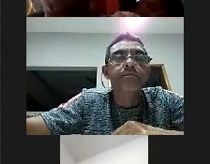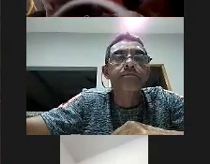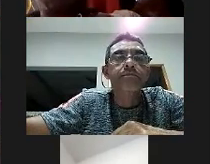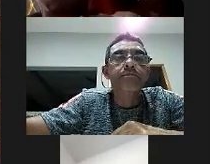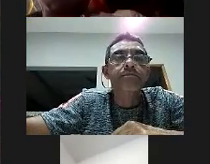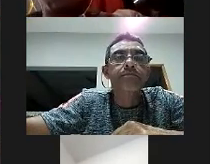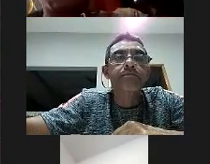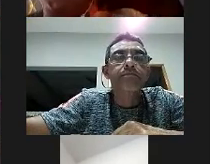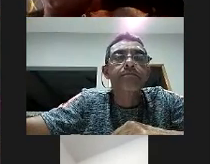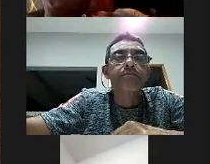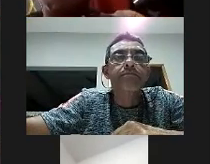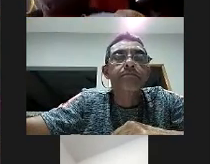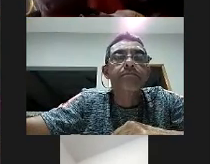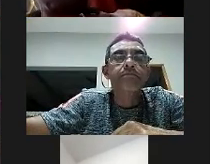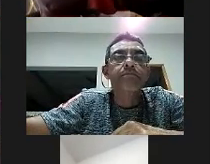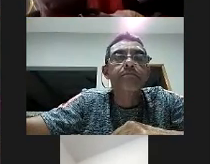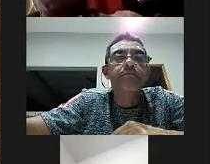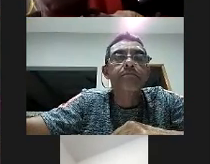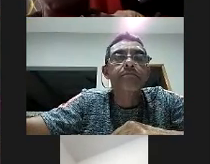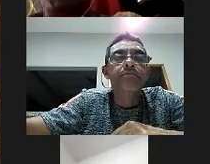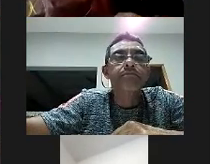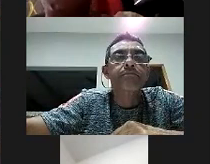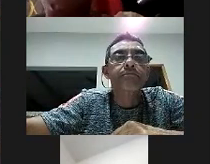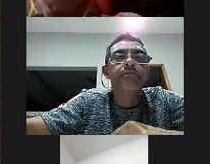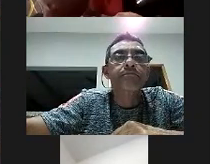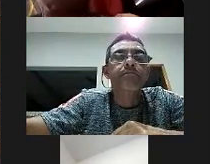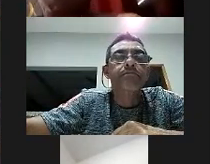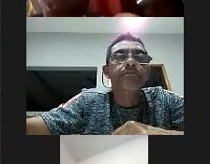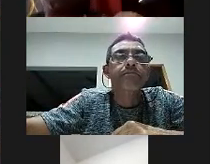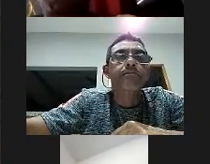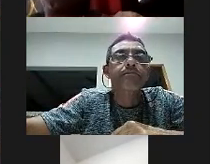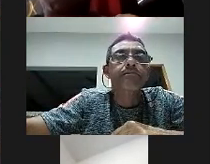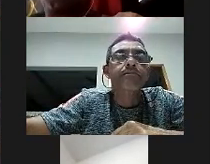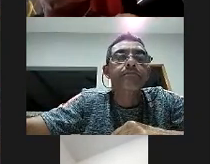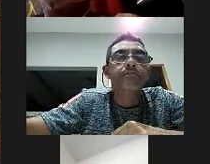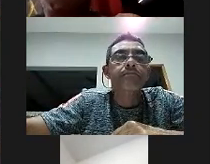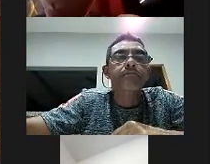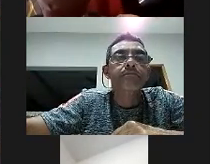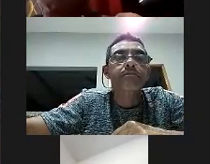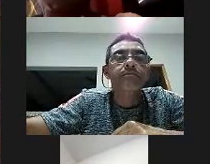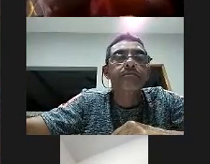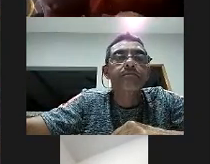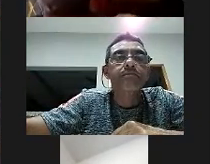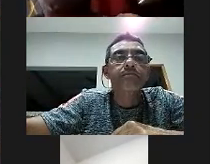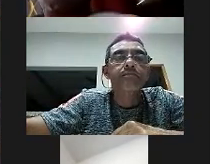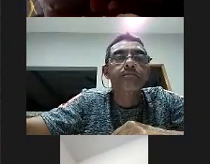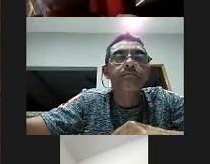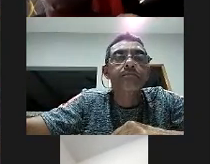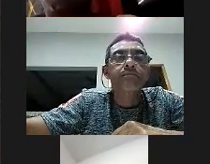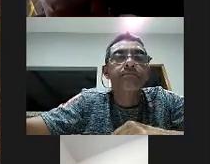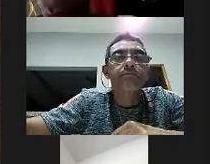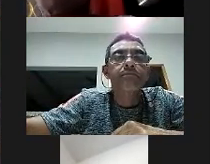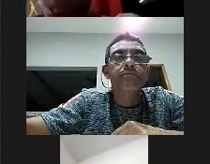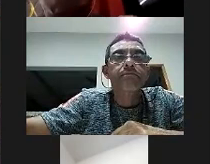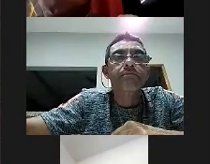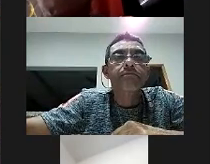vocês uma imagem de uma cama de solteiro? Então, na hora que for virar esse cliente, tomar muito cuidado aqui, se nessa